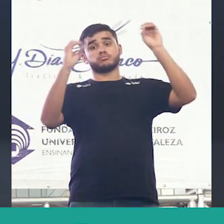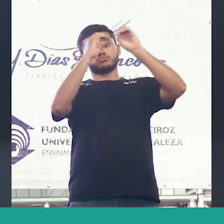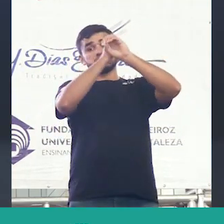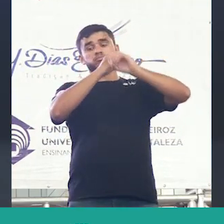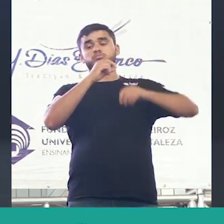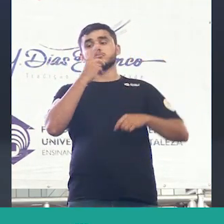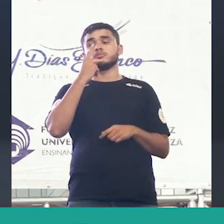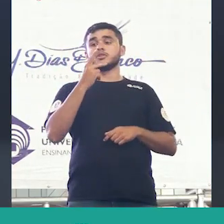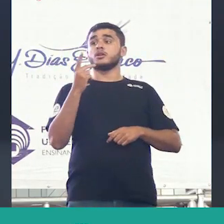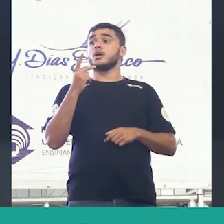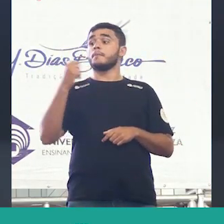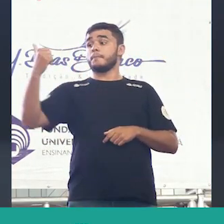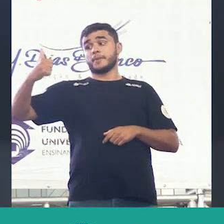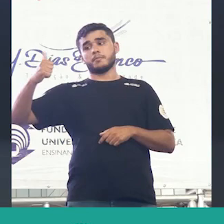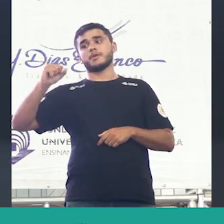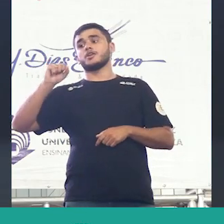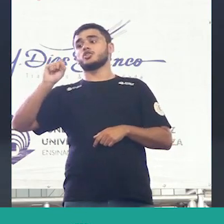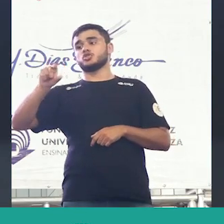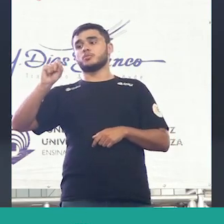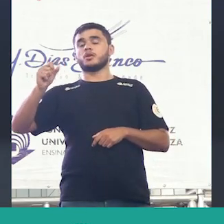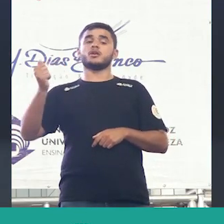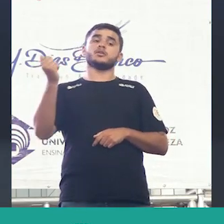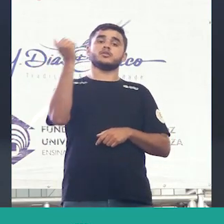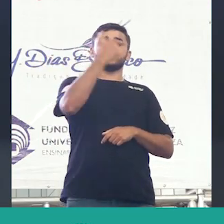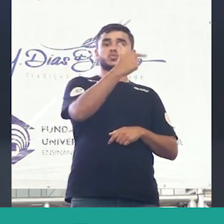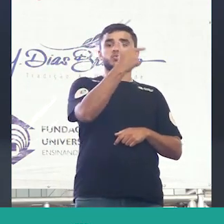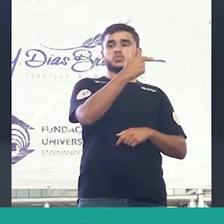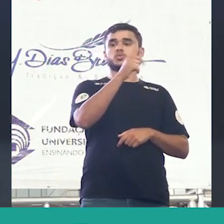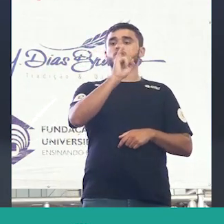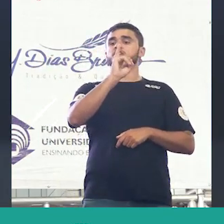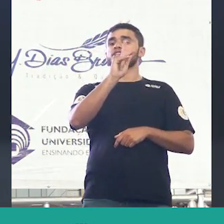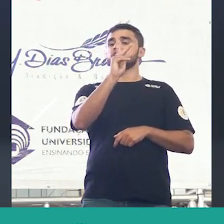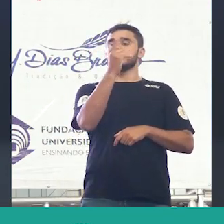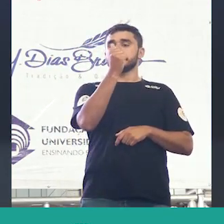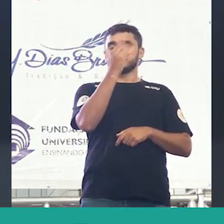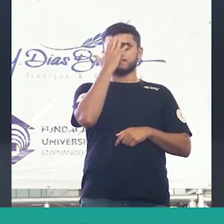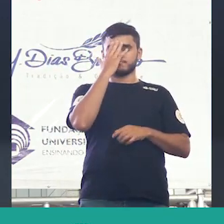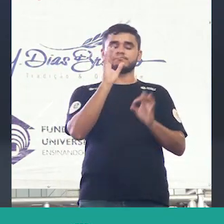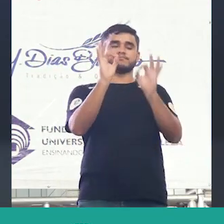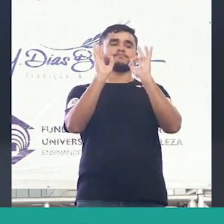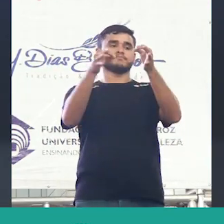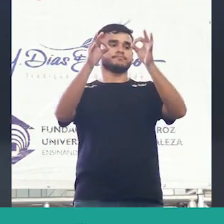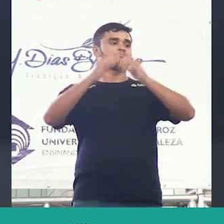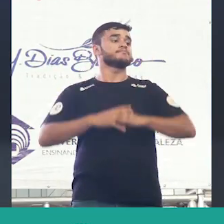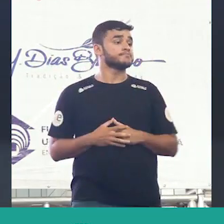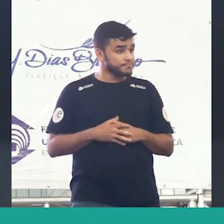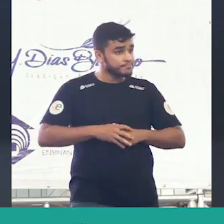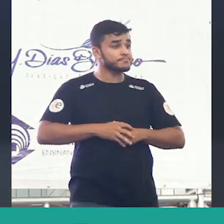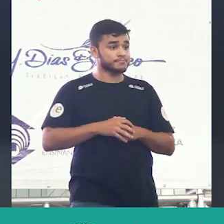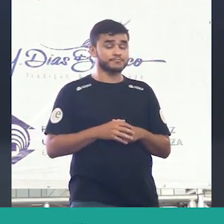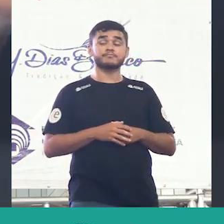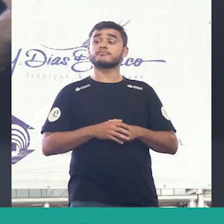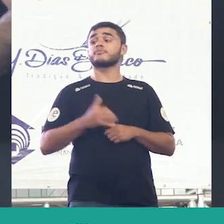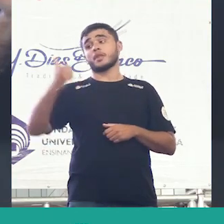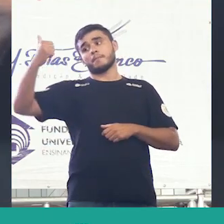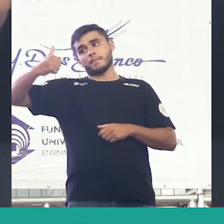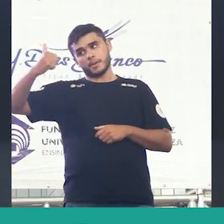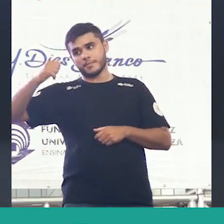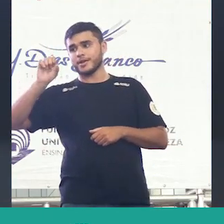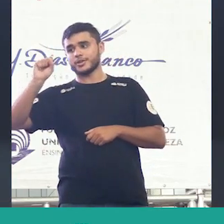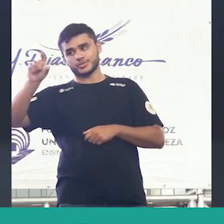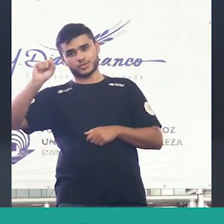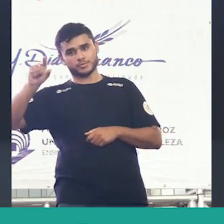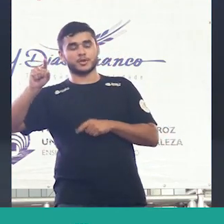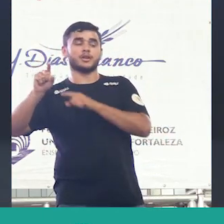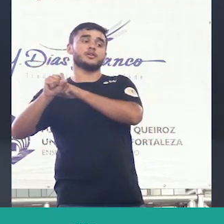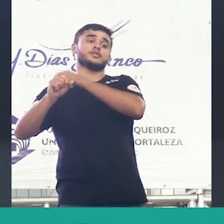foi visto depois na ilha, porque ela estava mais a leste. Isso. Se a ilha estava mais a leste, como a sombra vem